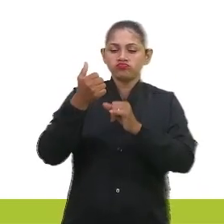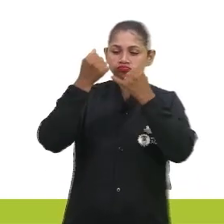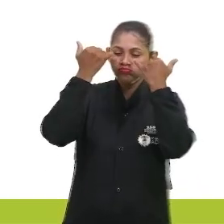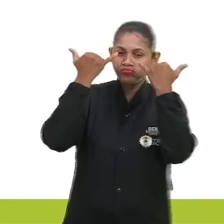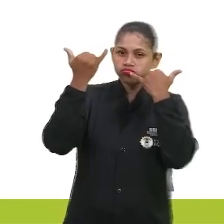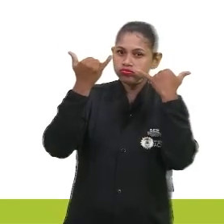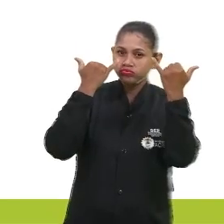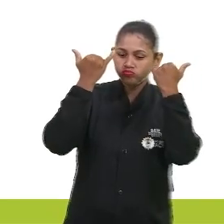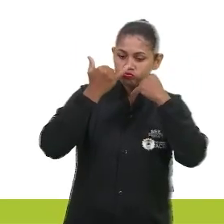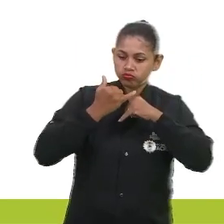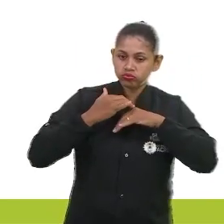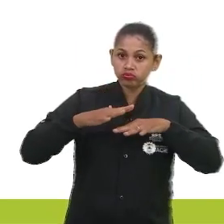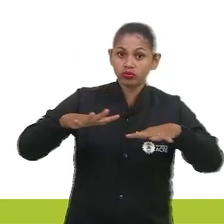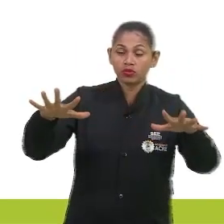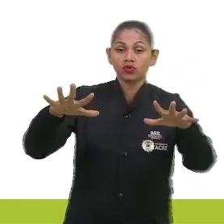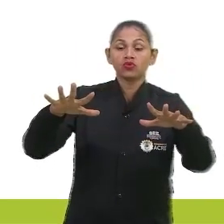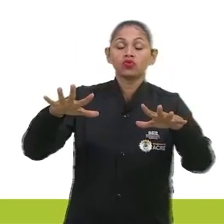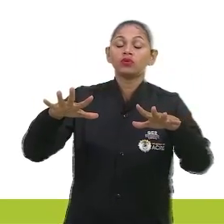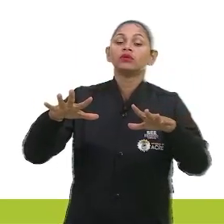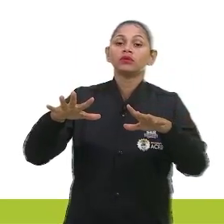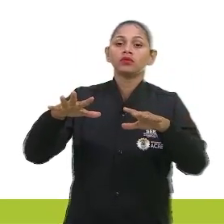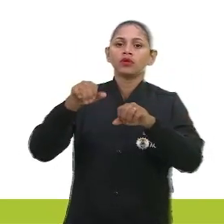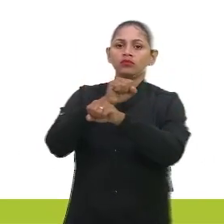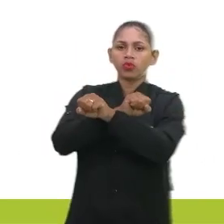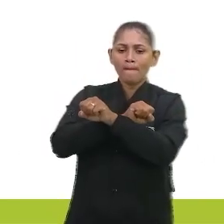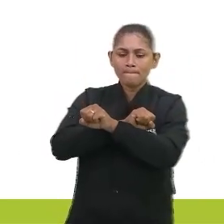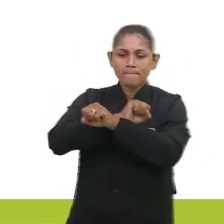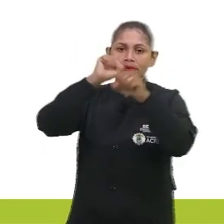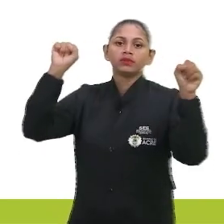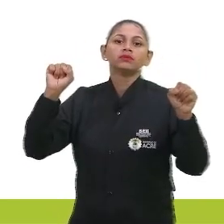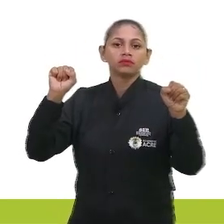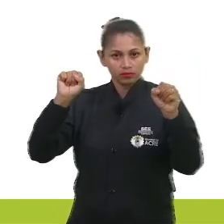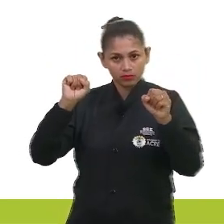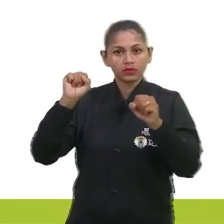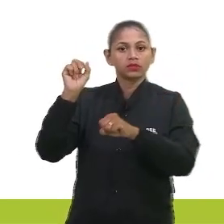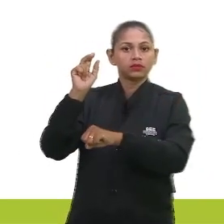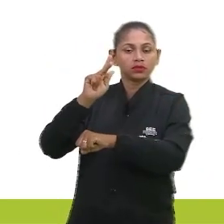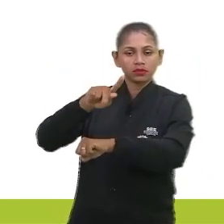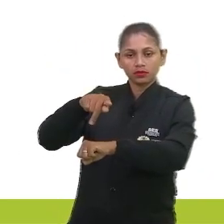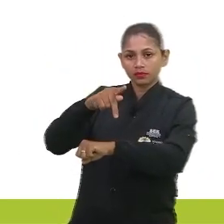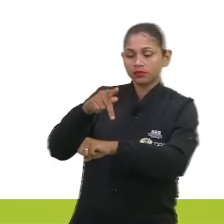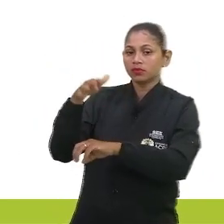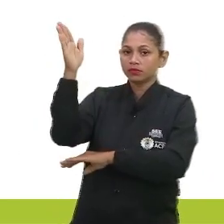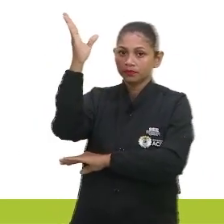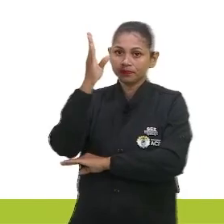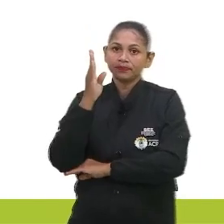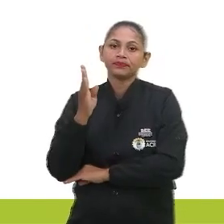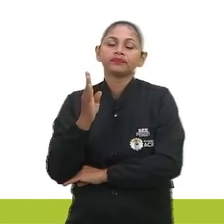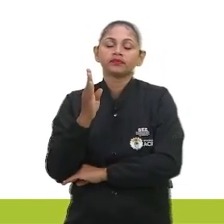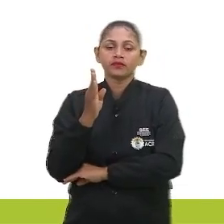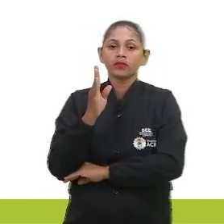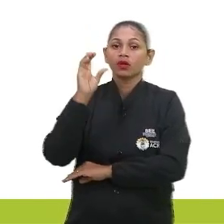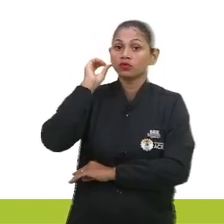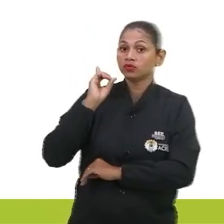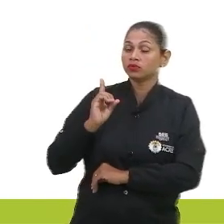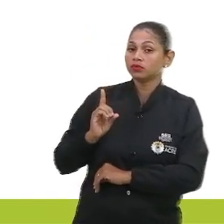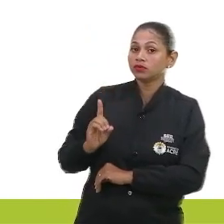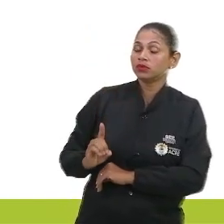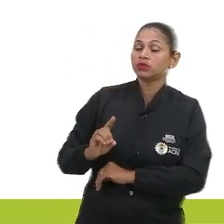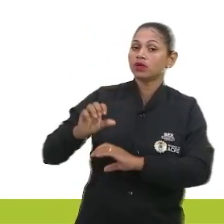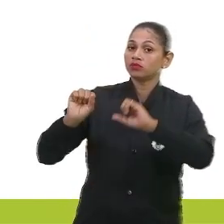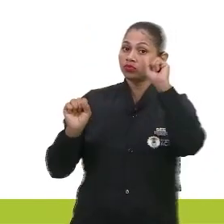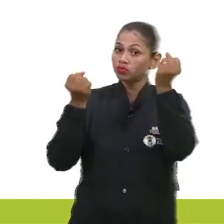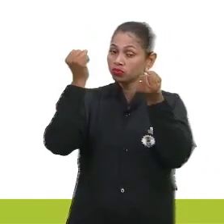e as ideias sobre a abolição da escravidão, da escravatura no Brasil e também acerca da organização dos direitos dos operários